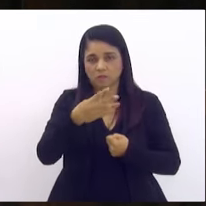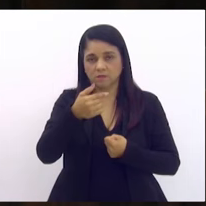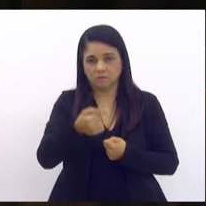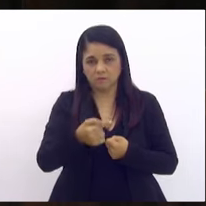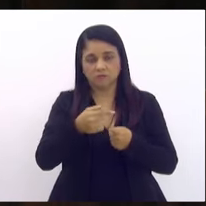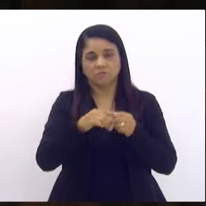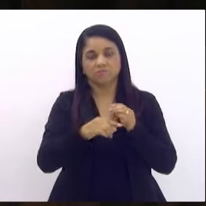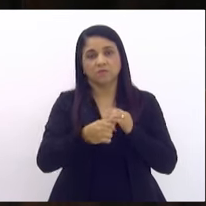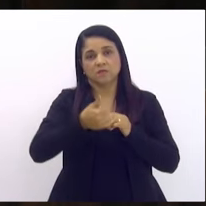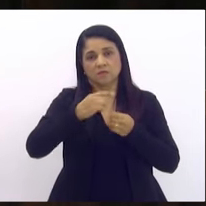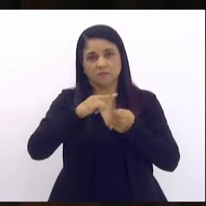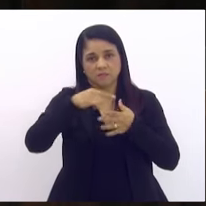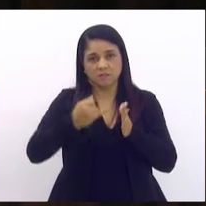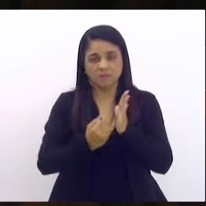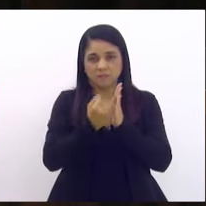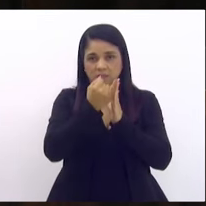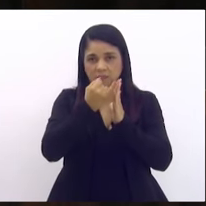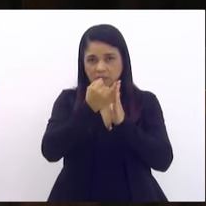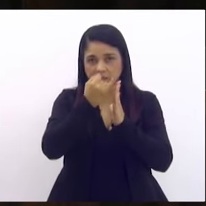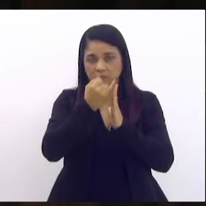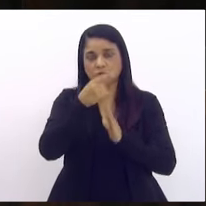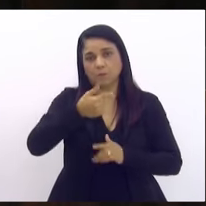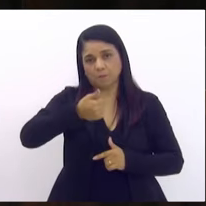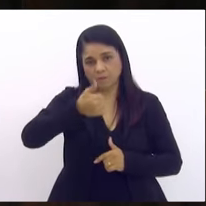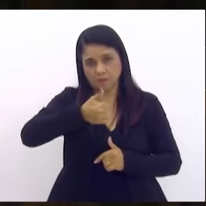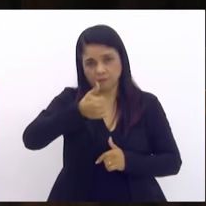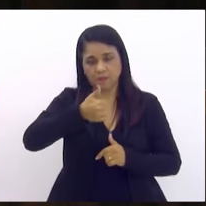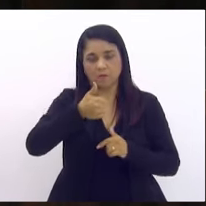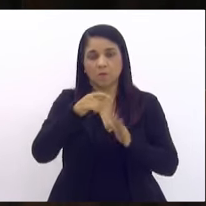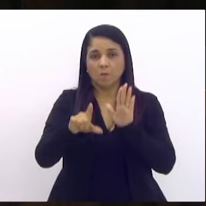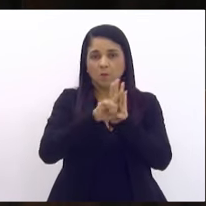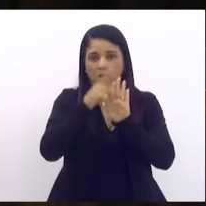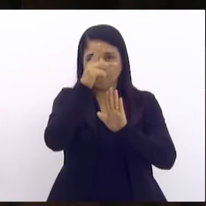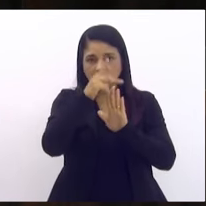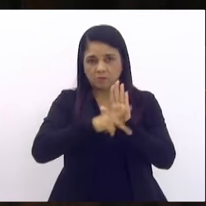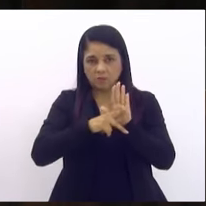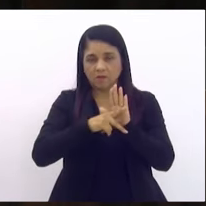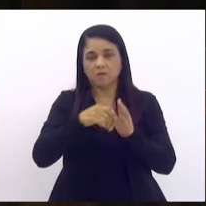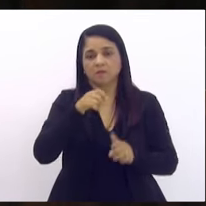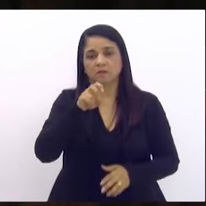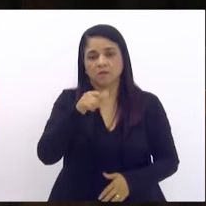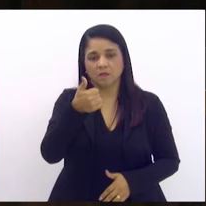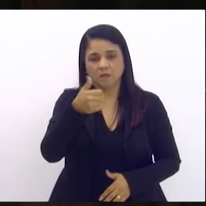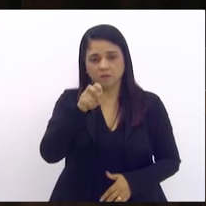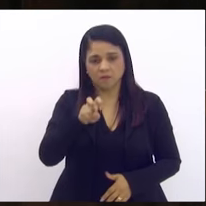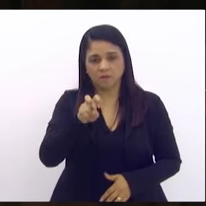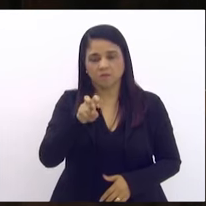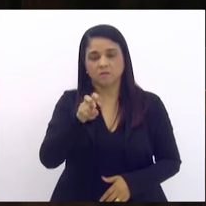primeiro inclusão na ordem do dia na tramitação do projeto de lei número 15562